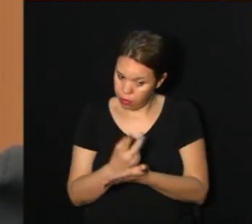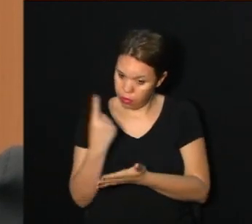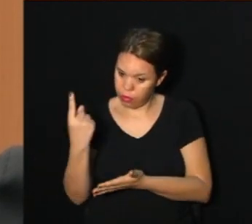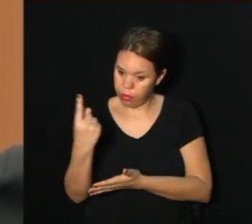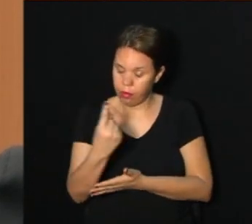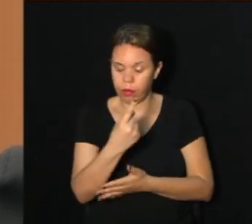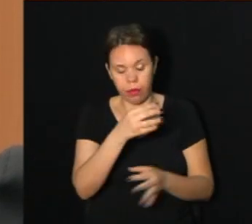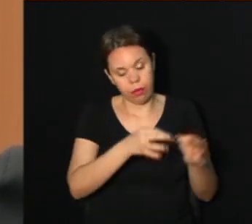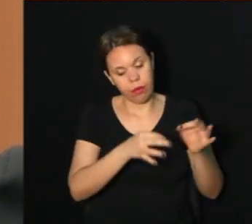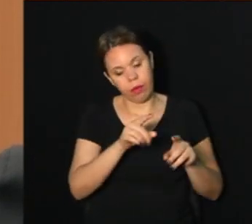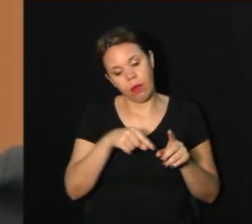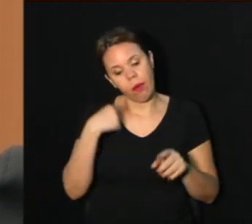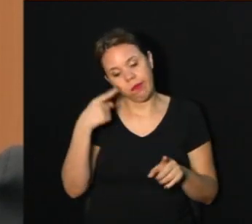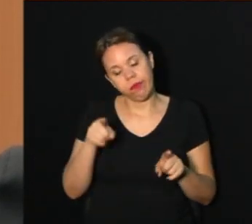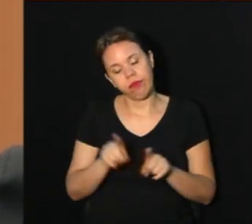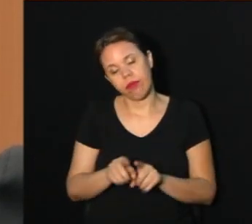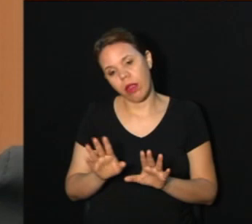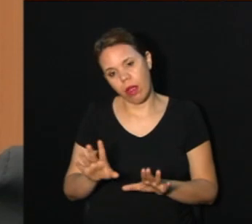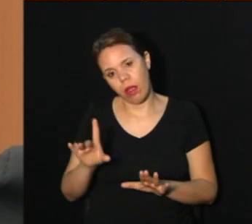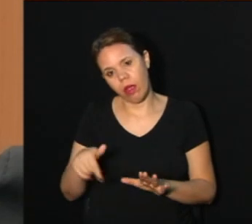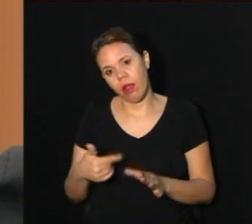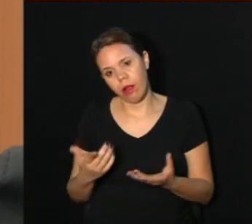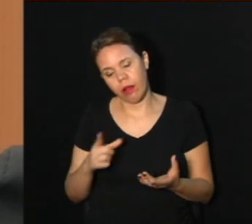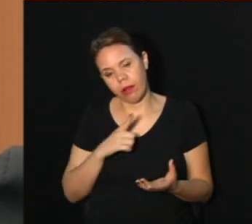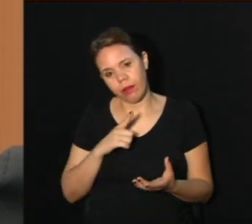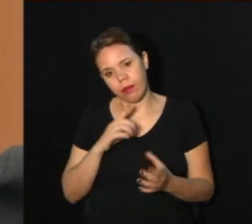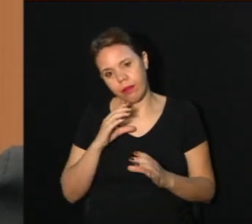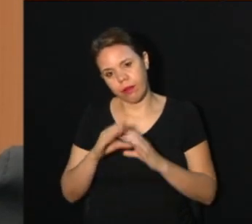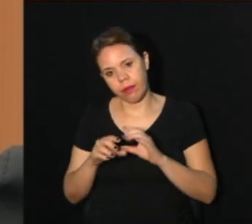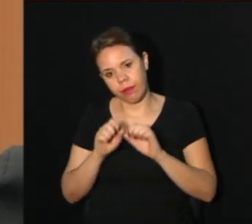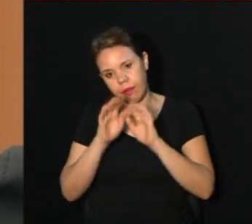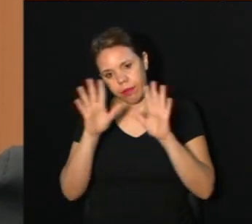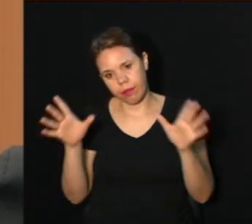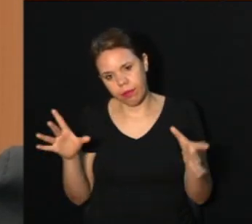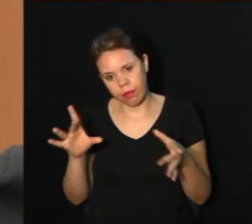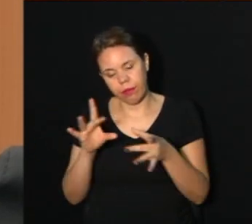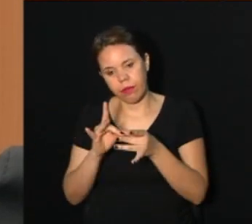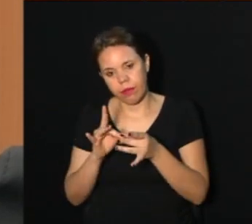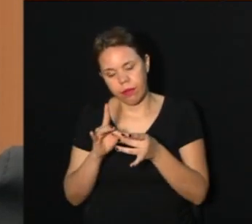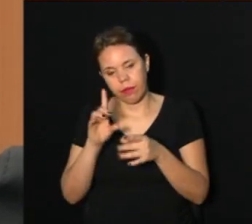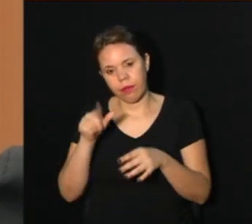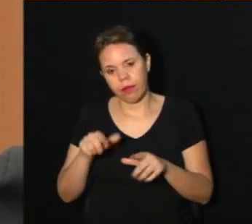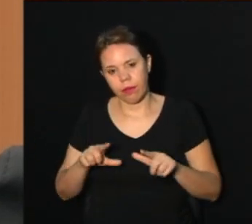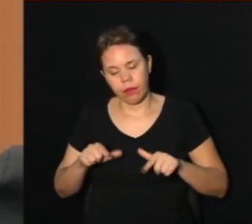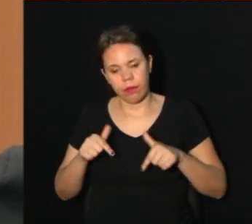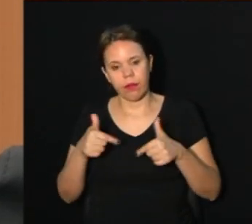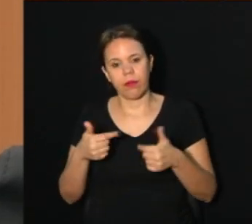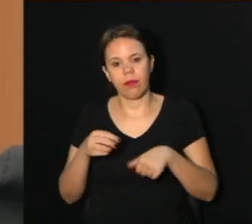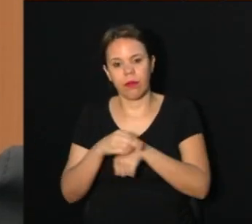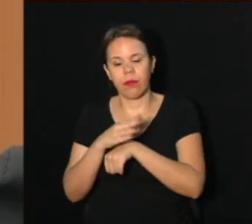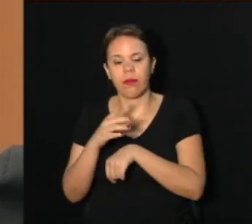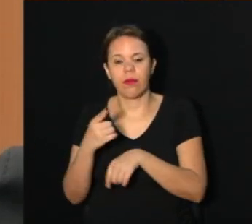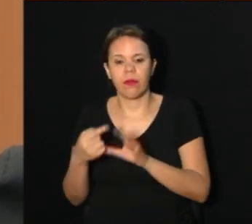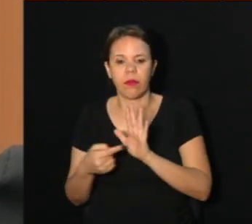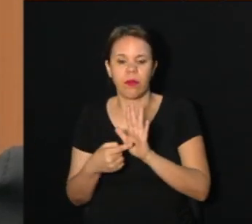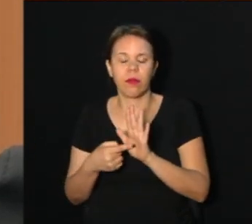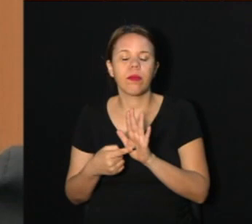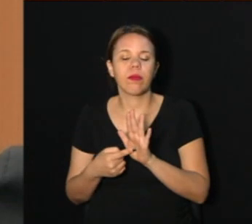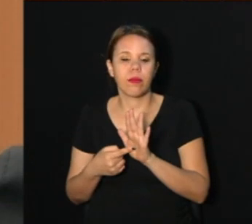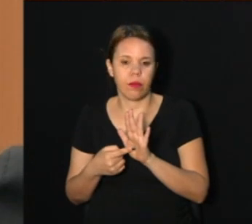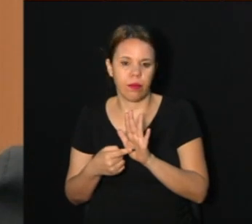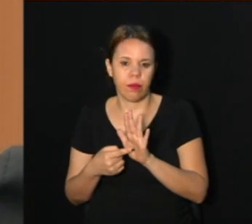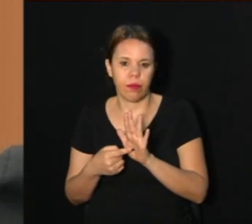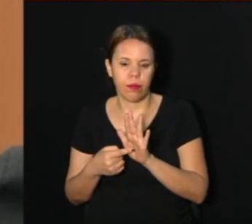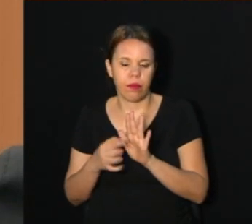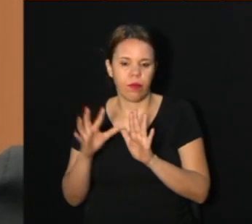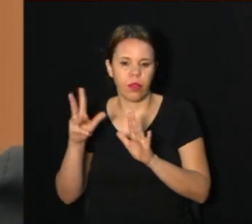procurador, mas ela é canalizada de forma a uniformizar essa posição, que passará a ser conhecida por